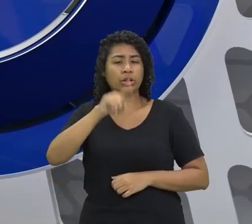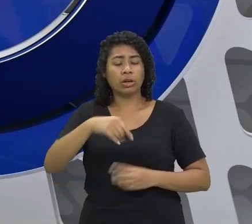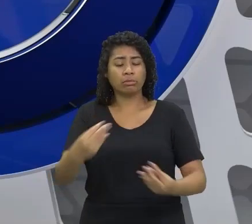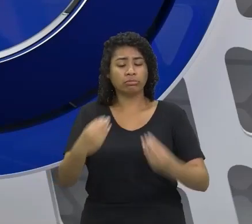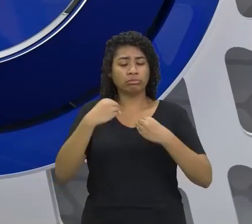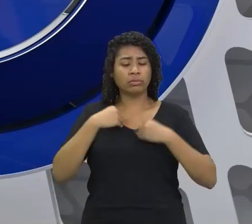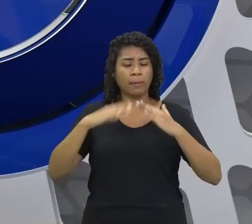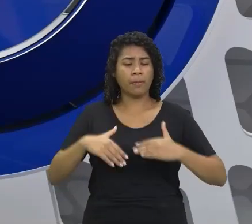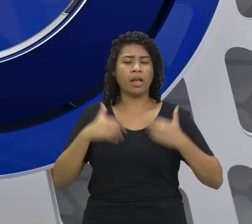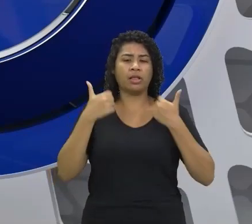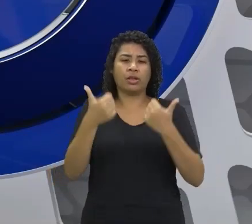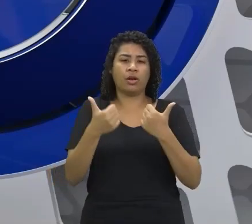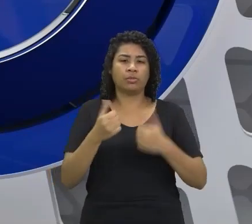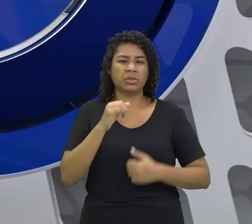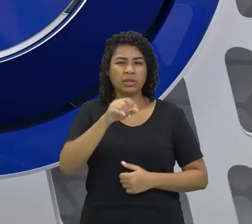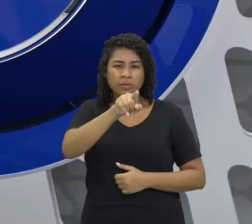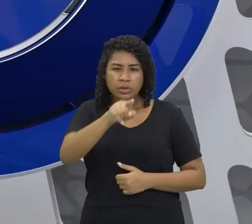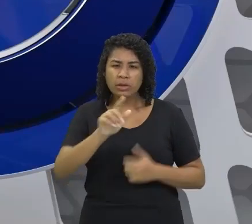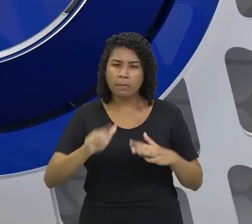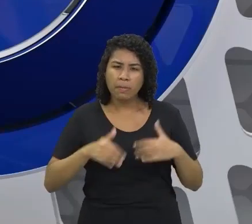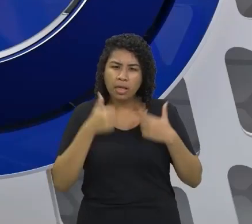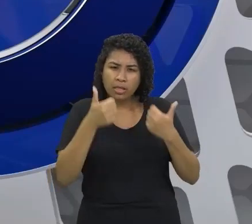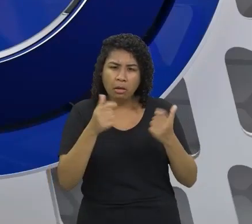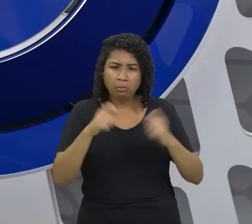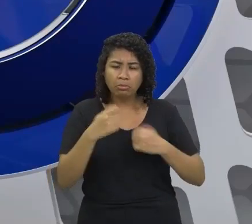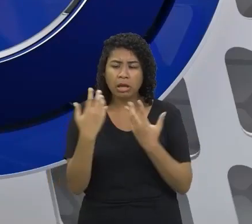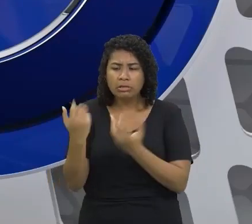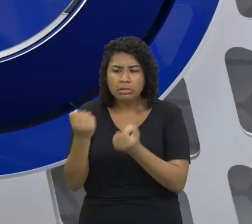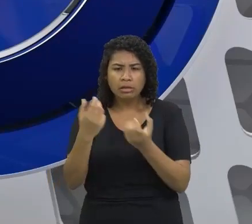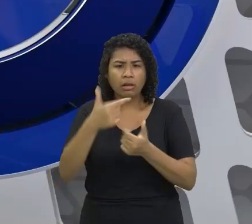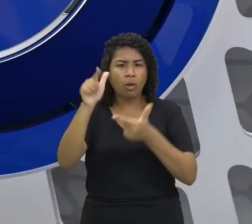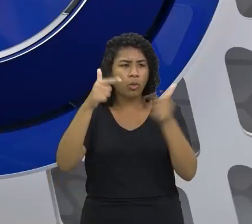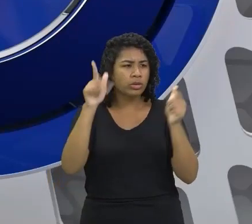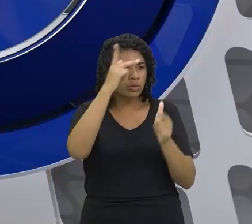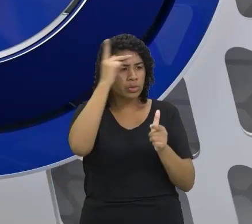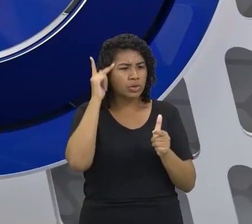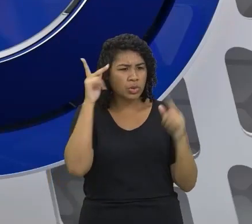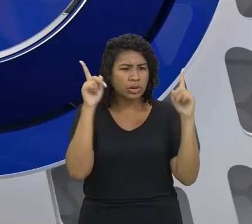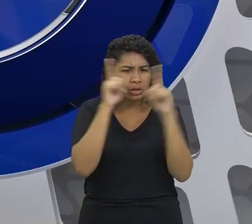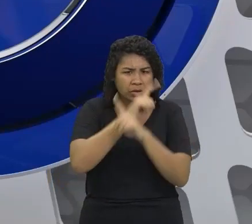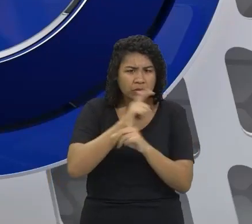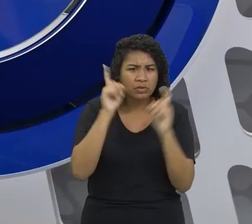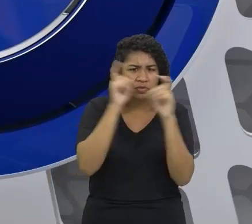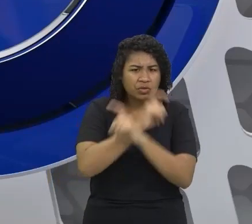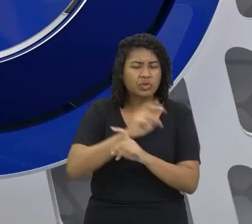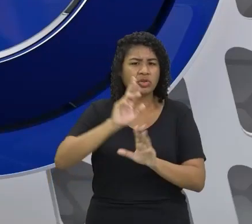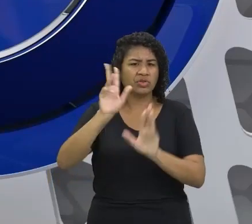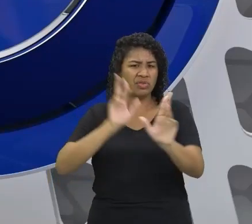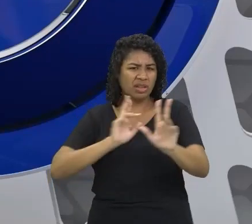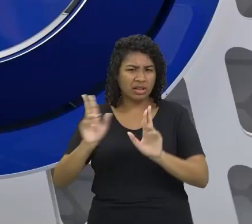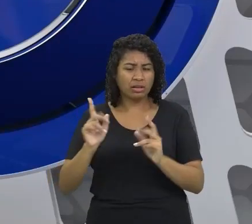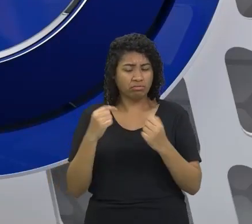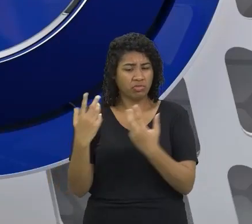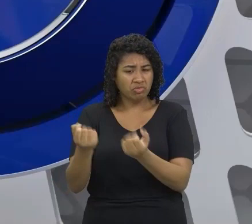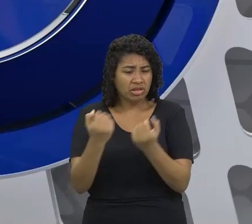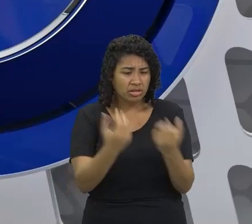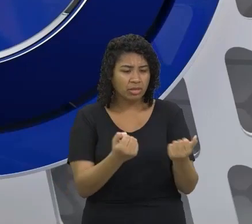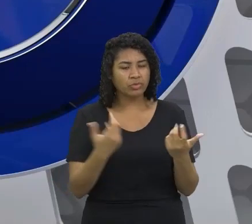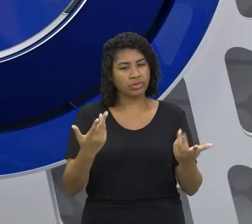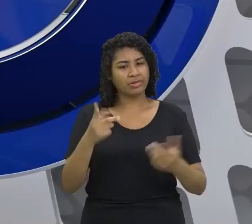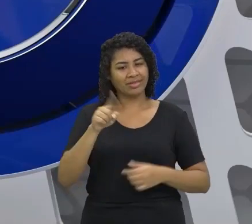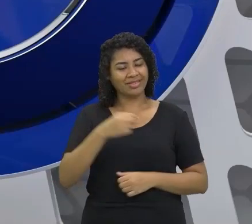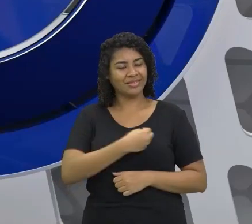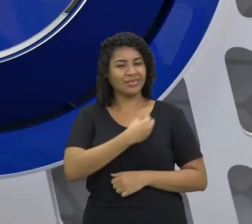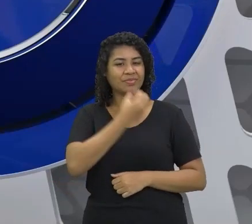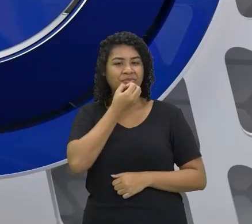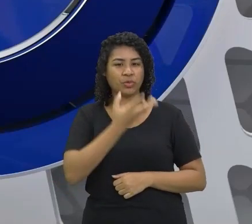melhor. Então, se você é uma pessoa melhor e consegue acolher as pessoas, mesmo nas suas diferenças, você está no bom caminho. Tá bom? Então,